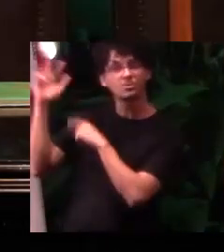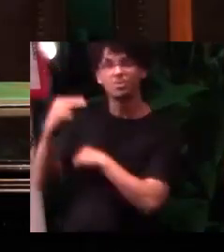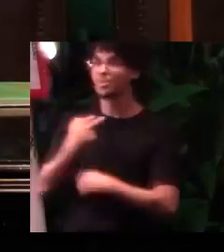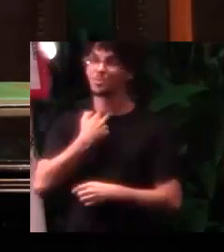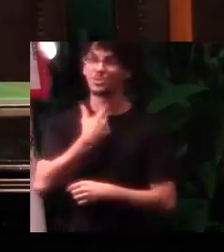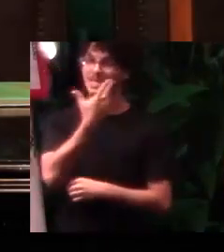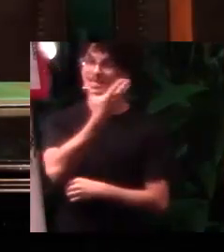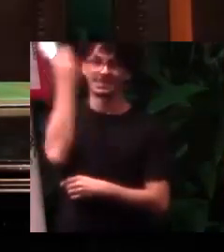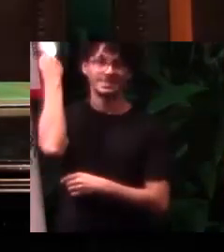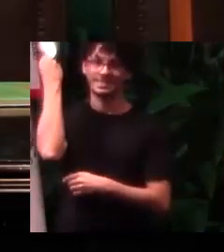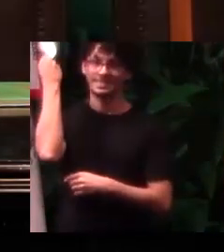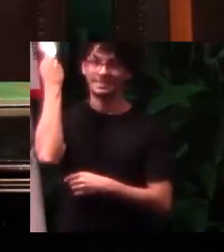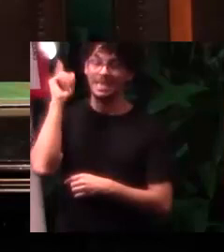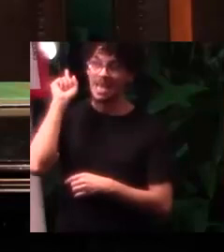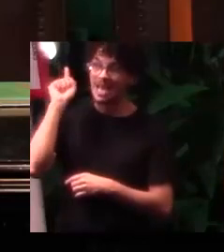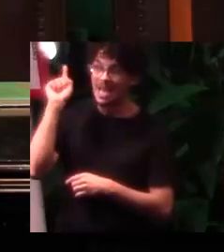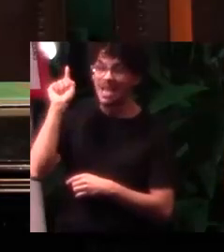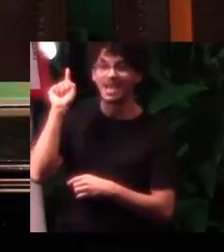lado